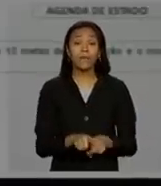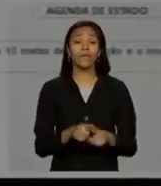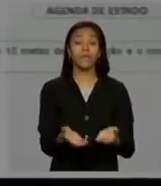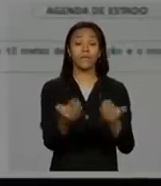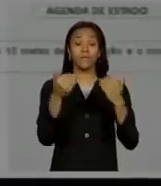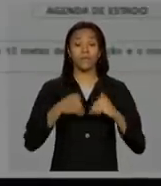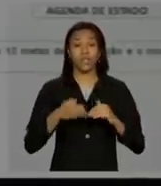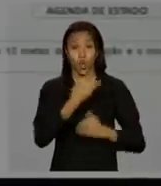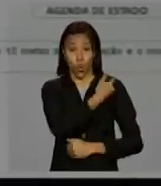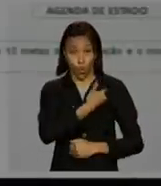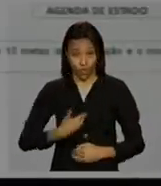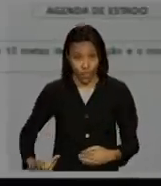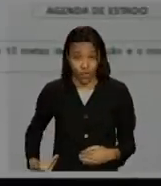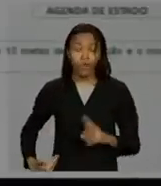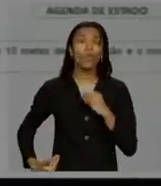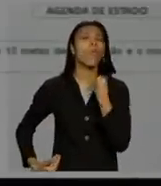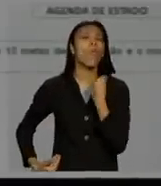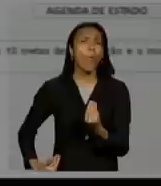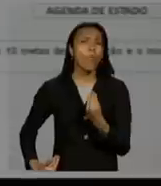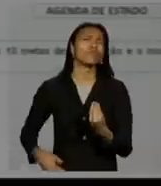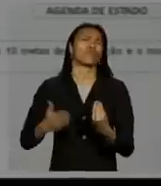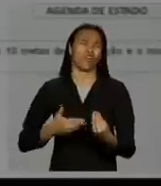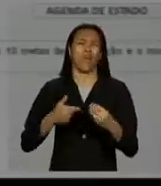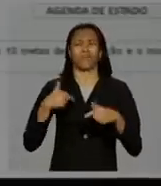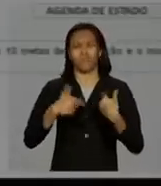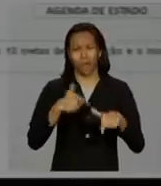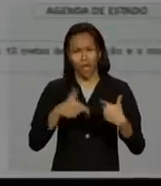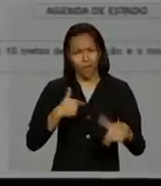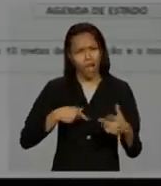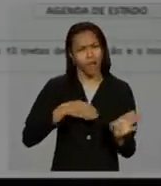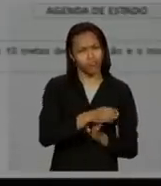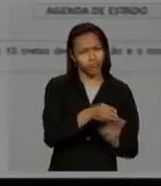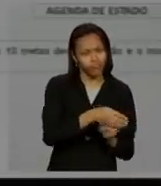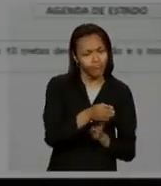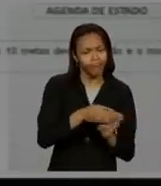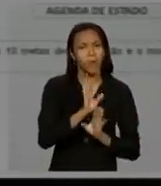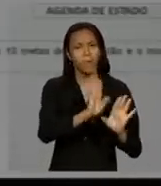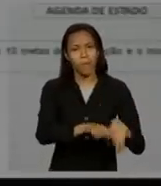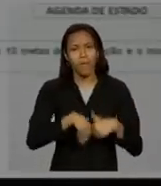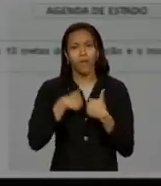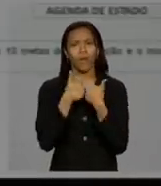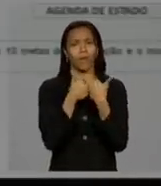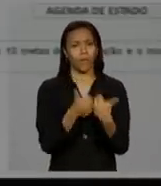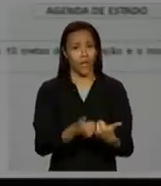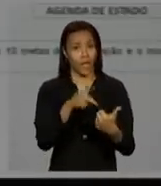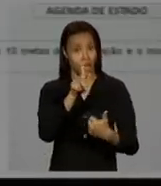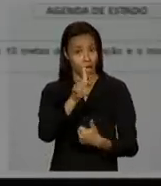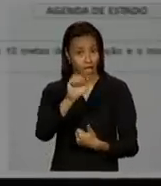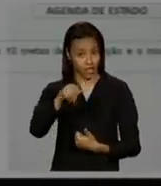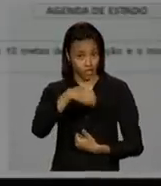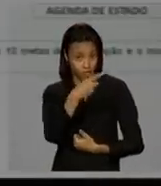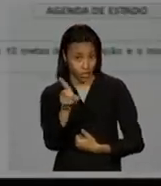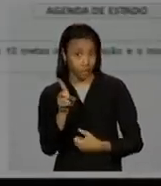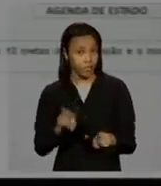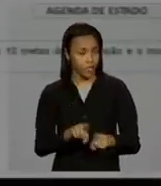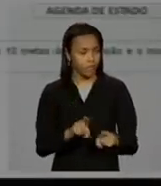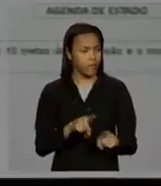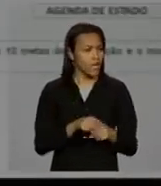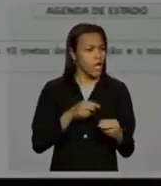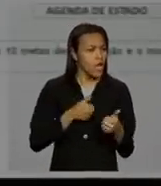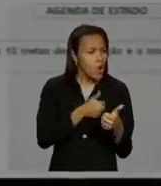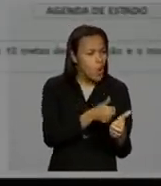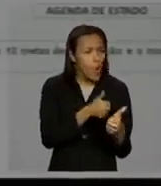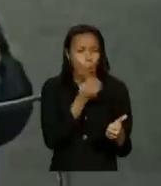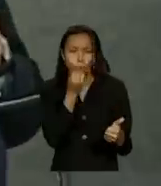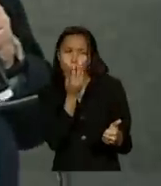governança nós tivemos um trabalho enorme na construção de aprimoramento de gestão e acompanhamento na agenda do governo